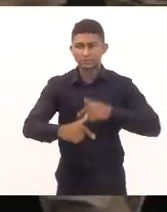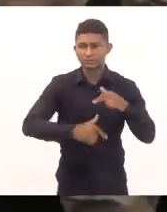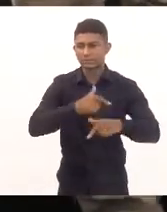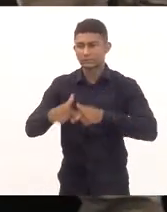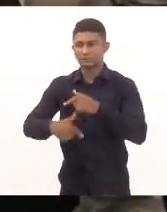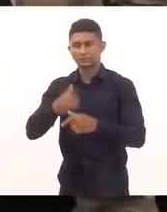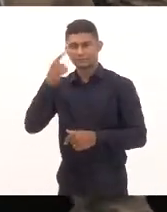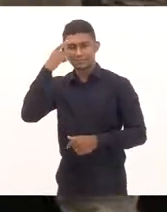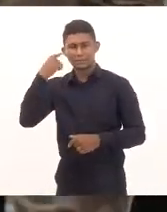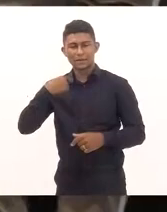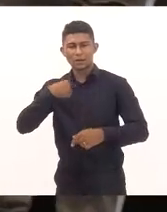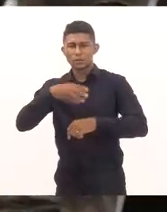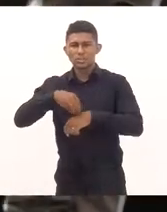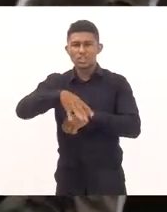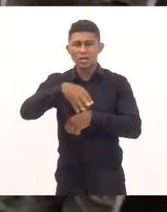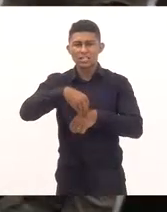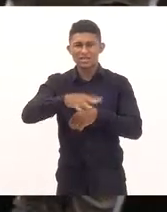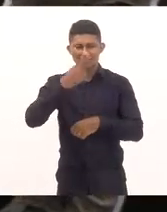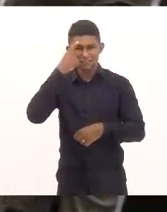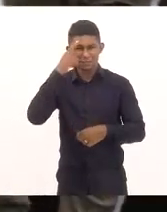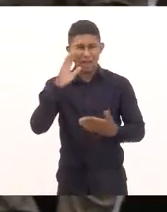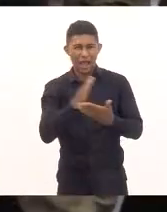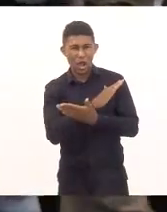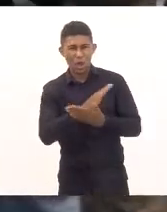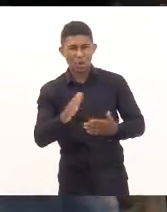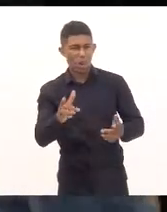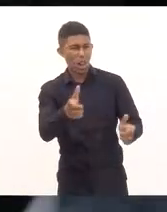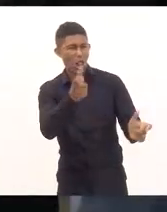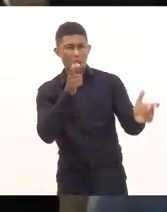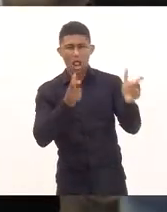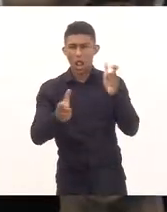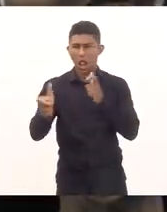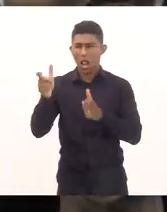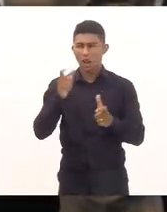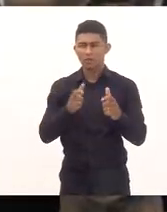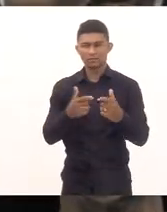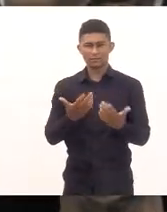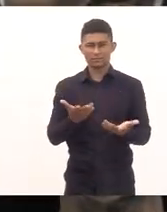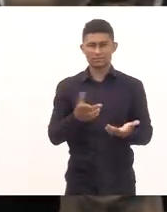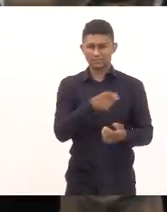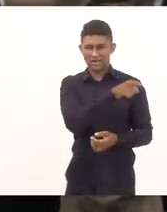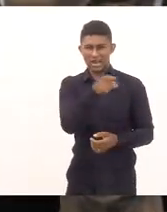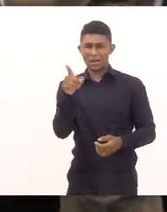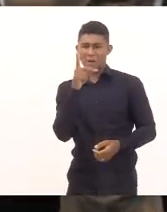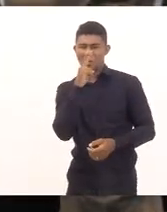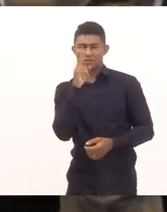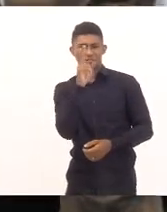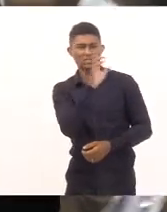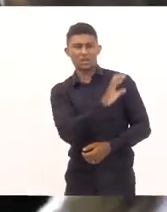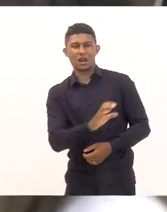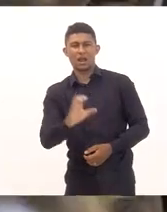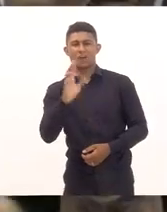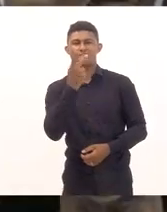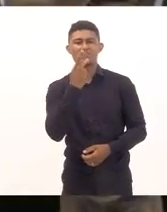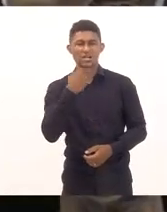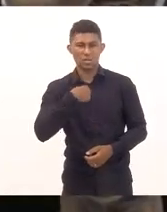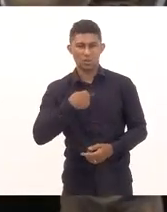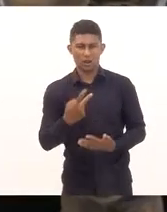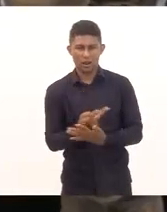parlamentar, que fui criticado por alguns, que parece que são os cientistas, dizendo que eu estava